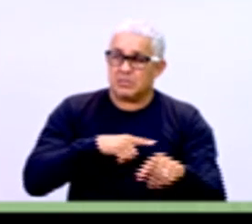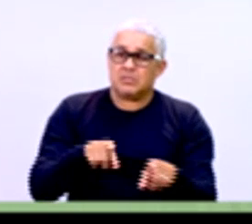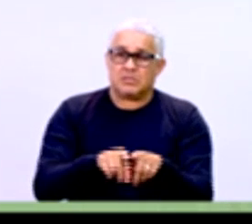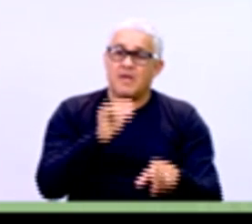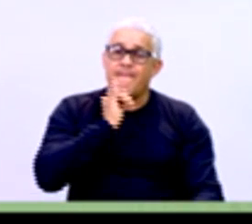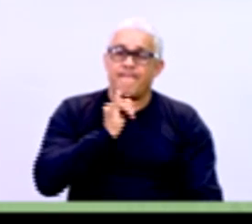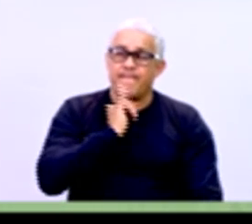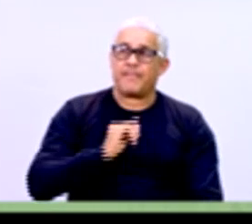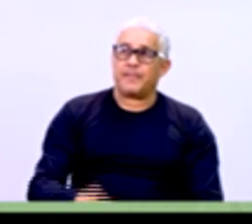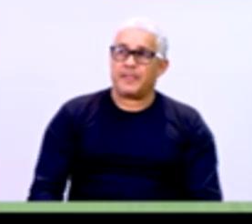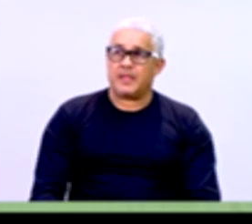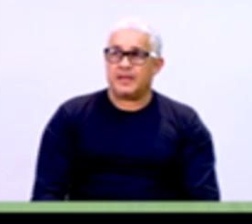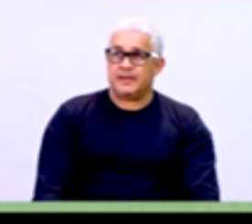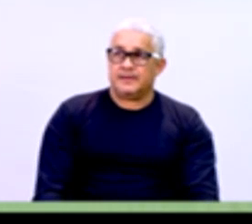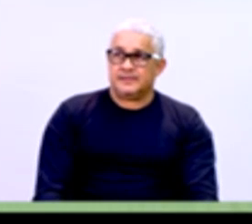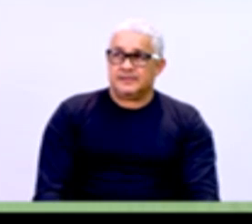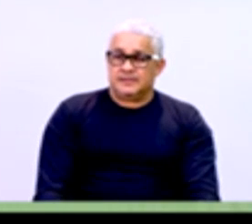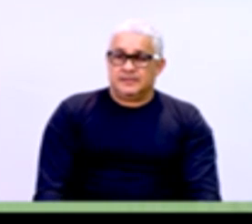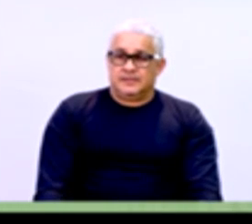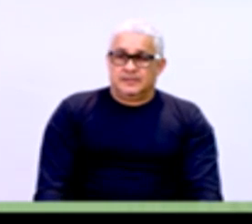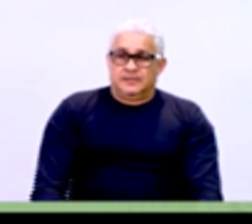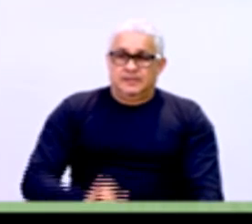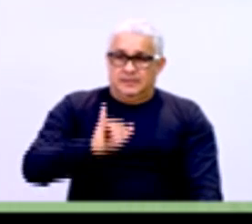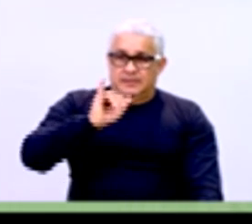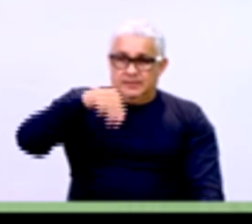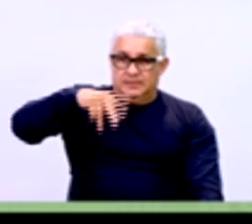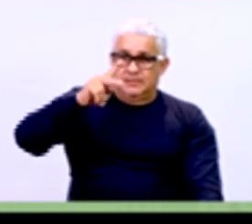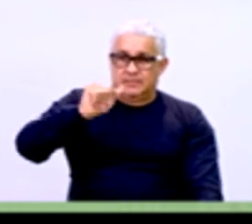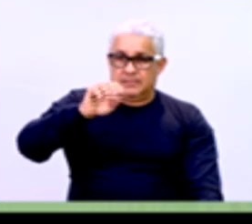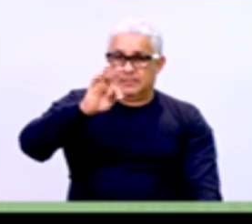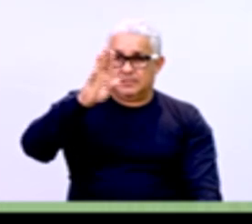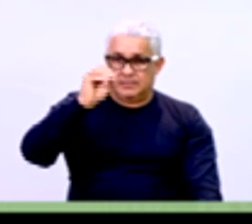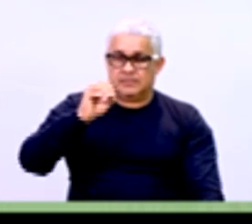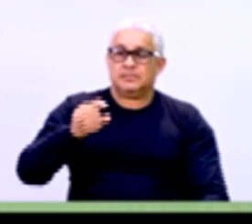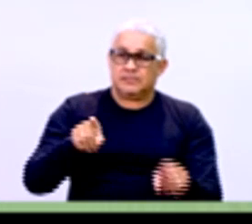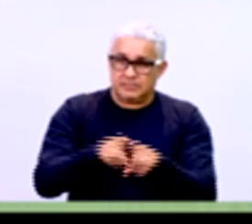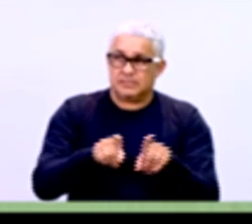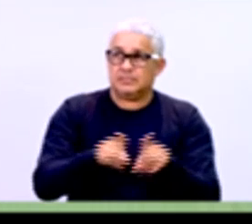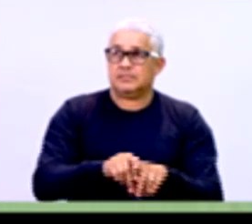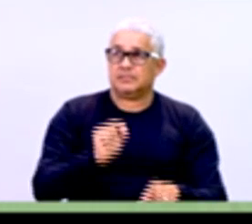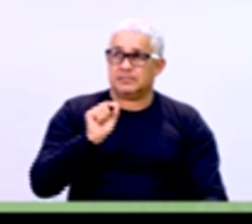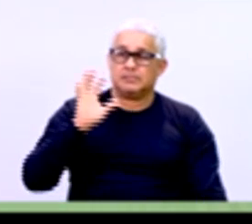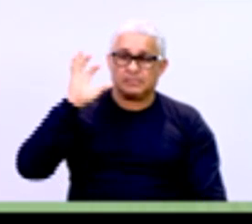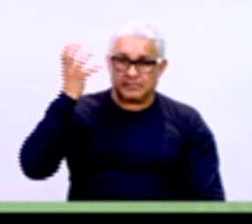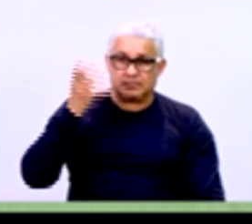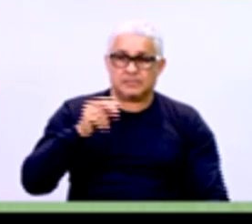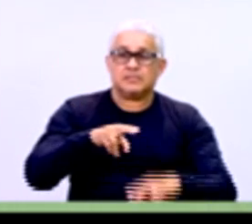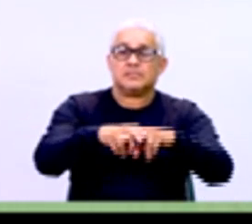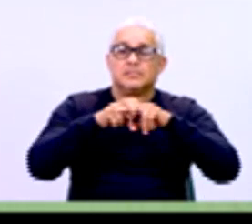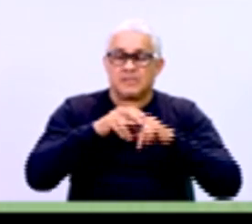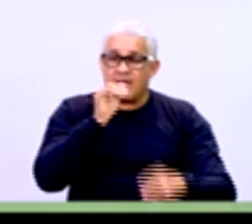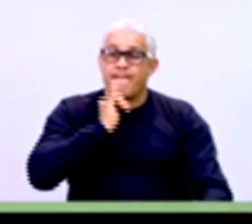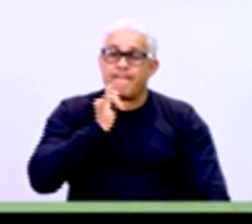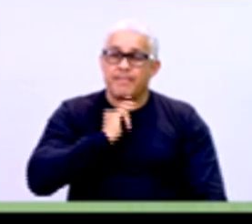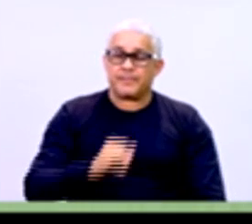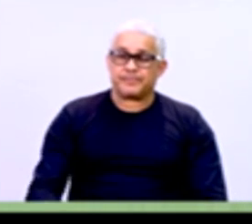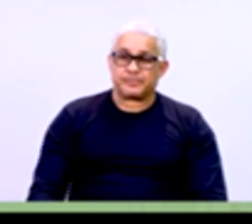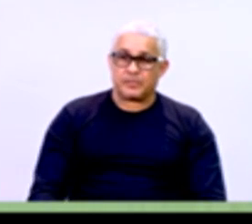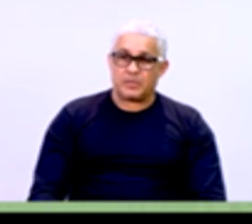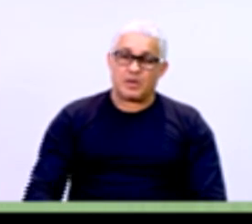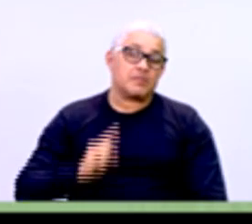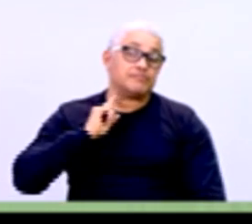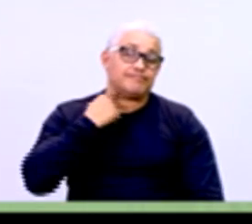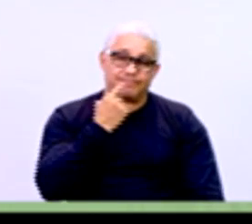de impactos ambientais, o impacto e o seu gerador, seu causador, por exemplo, a poluição das